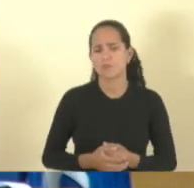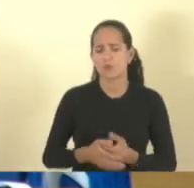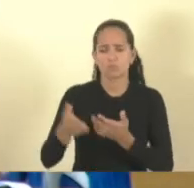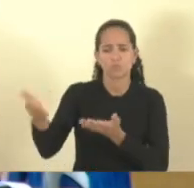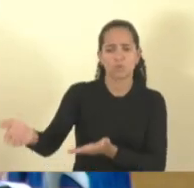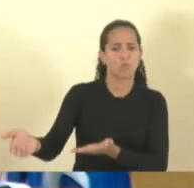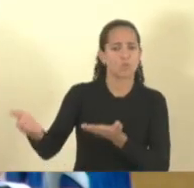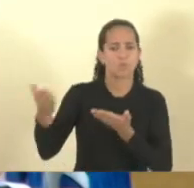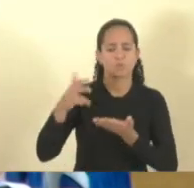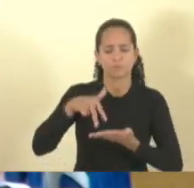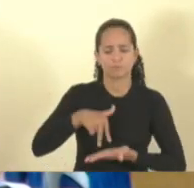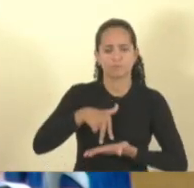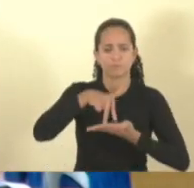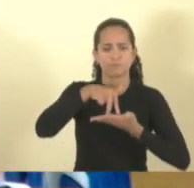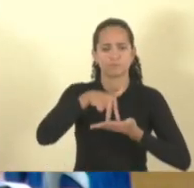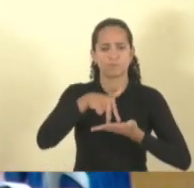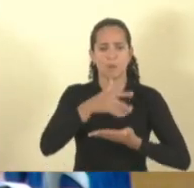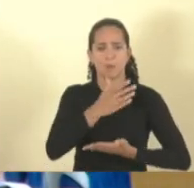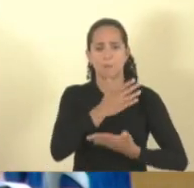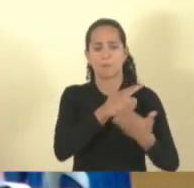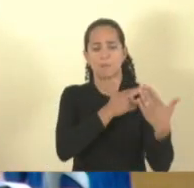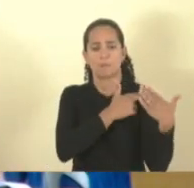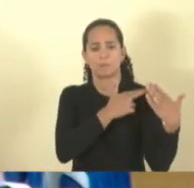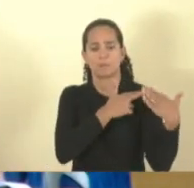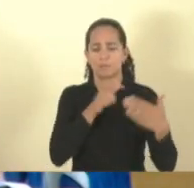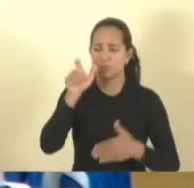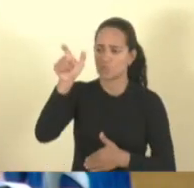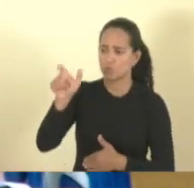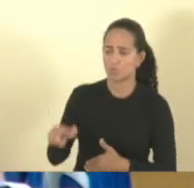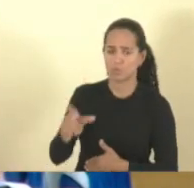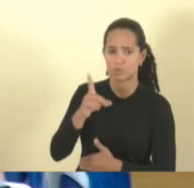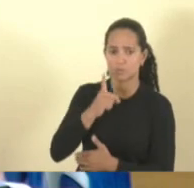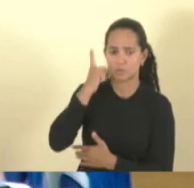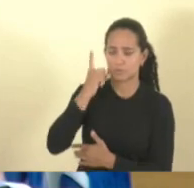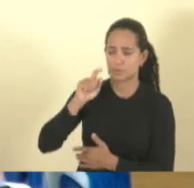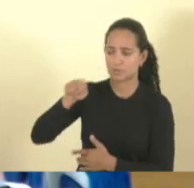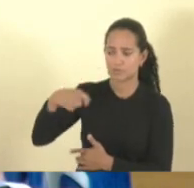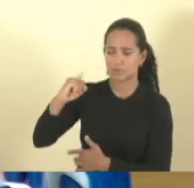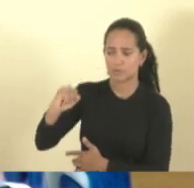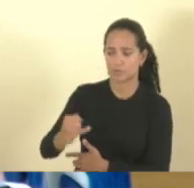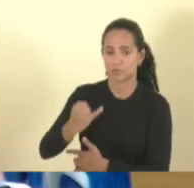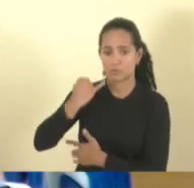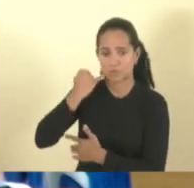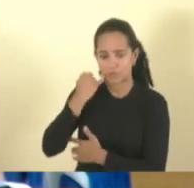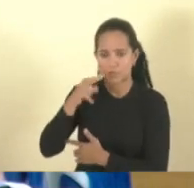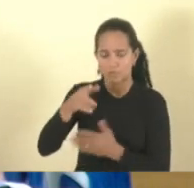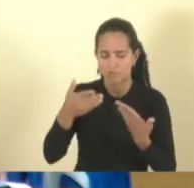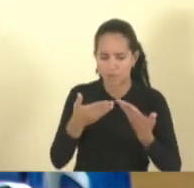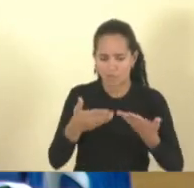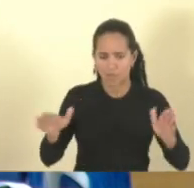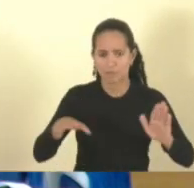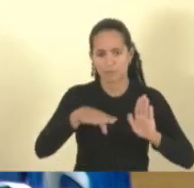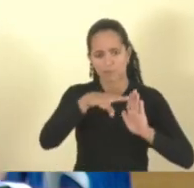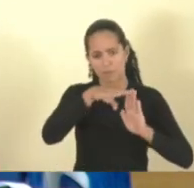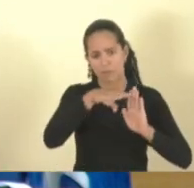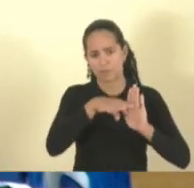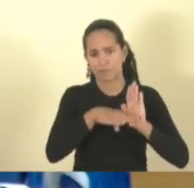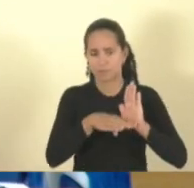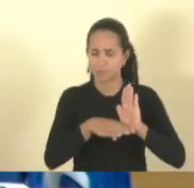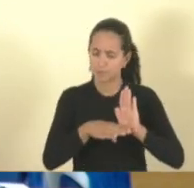a deputada proponente desta sessão, Janete de Sá, para os procedimentos regimentais de abertura desta sessão